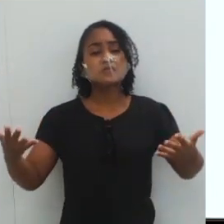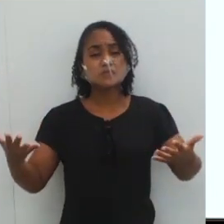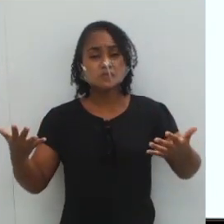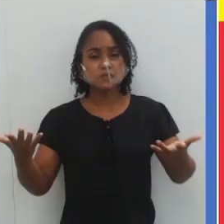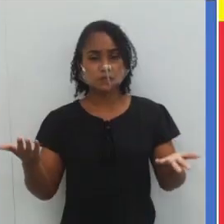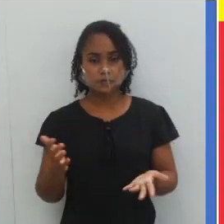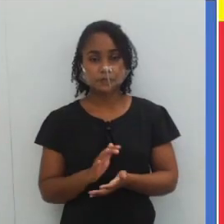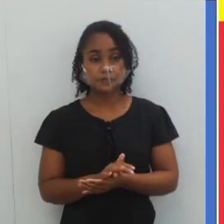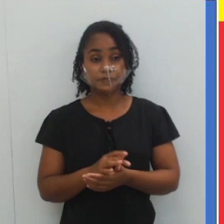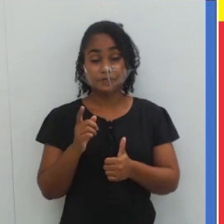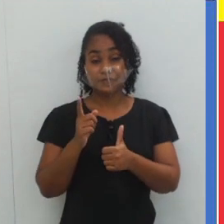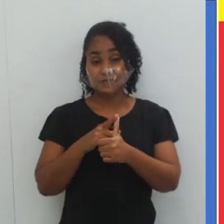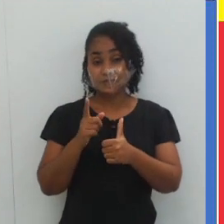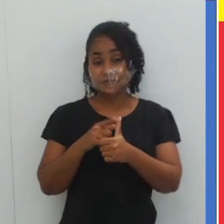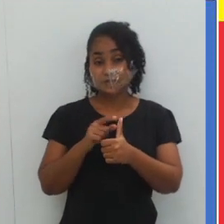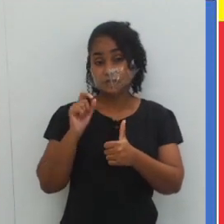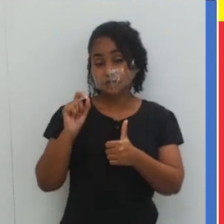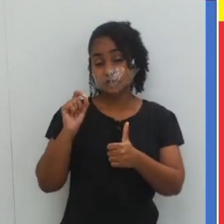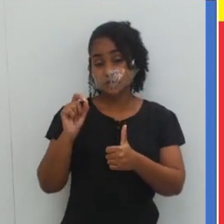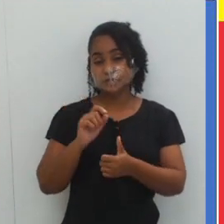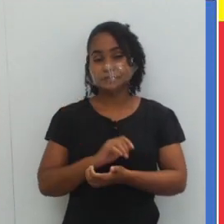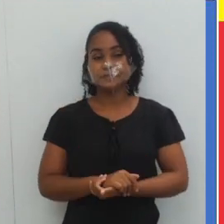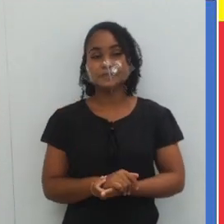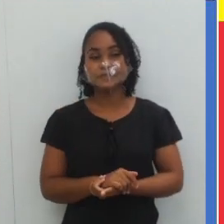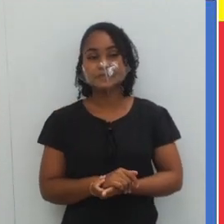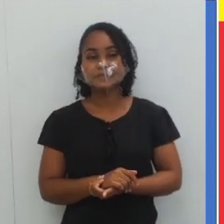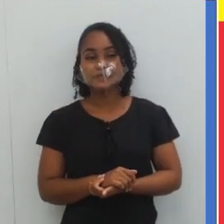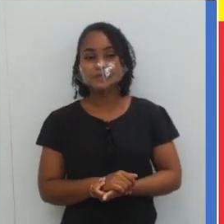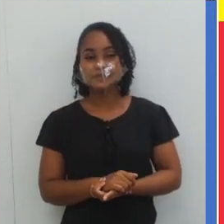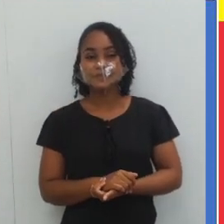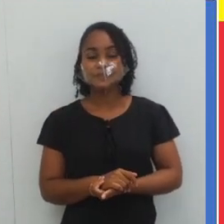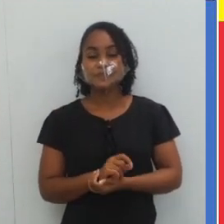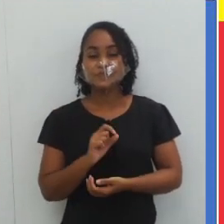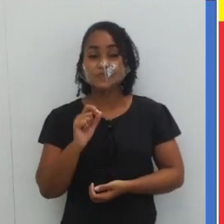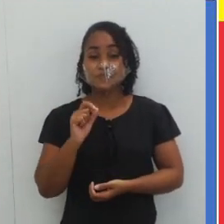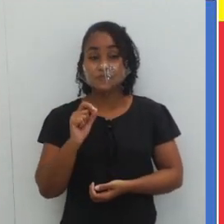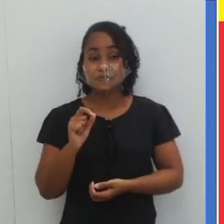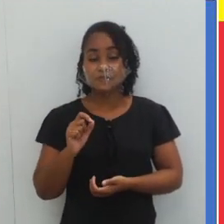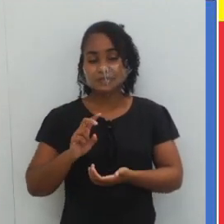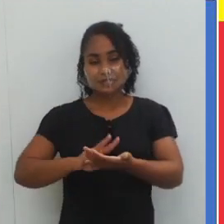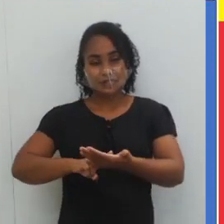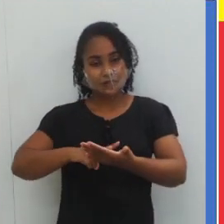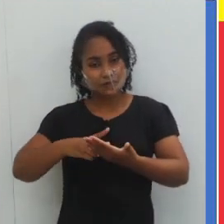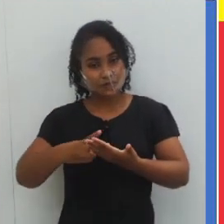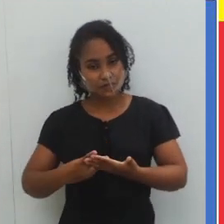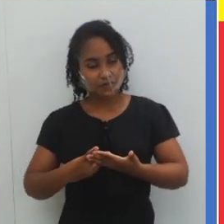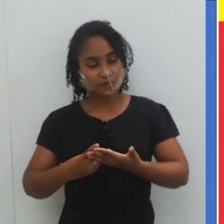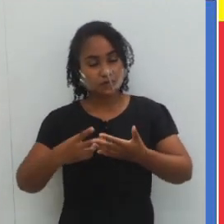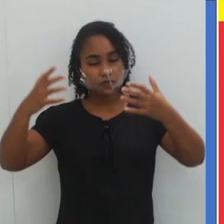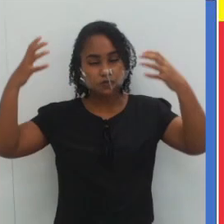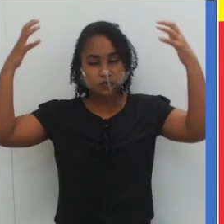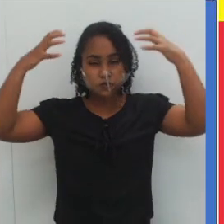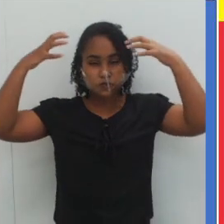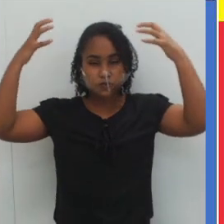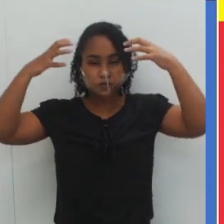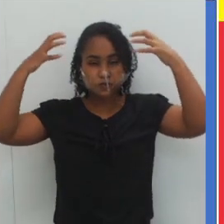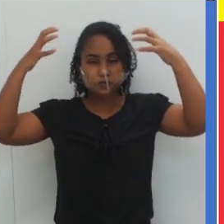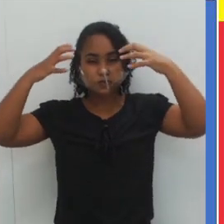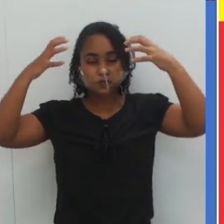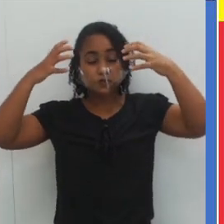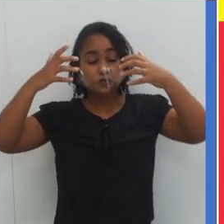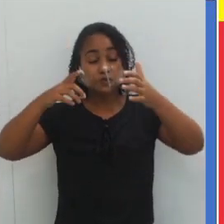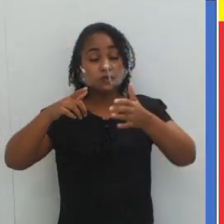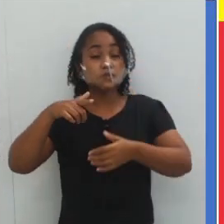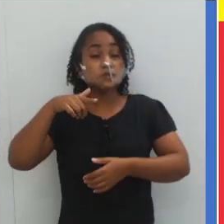diferença entre um e outro. No primeiro exemplo, a gente tem aí, ó, I took a shower last night. Eu tomei um